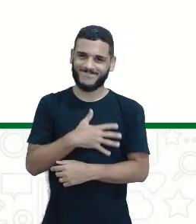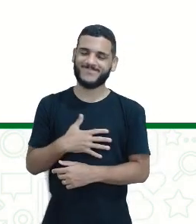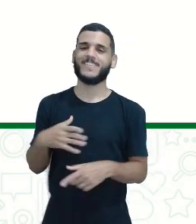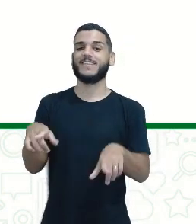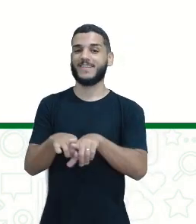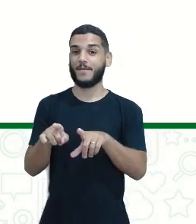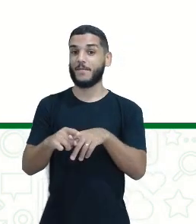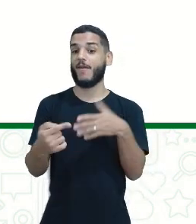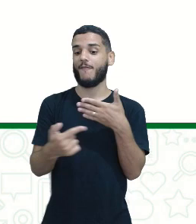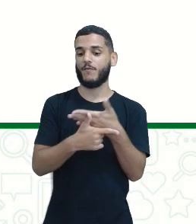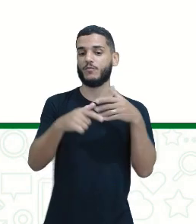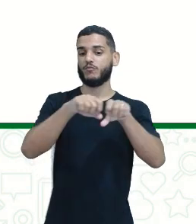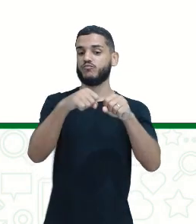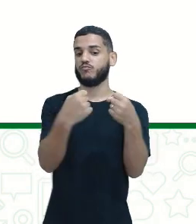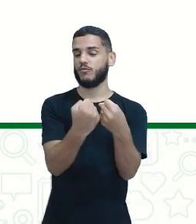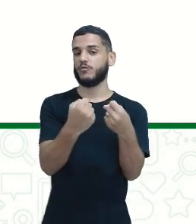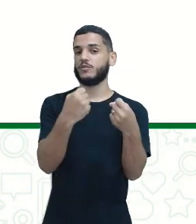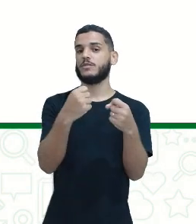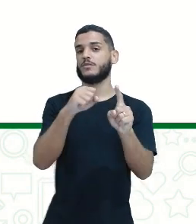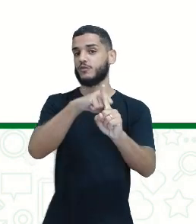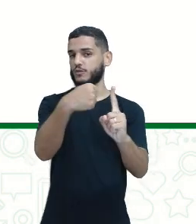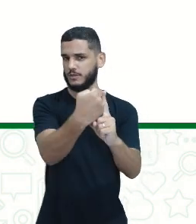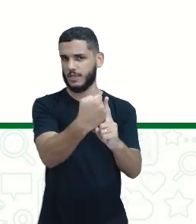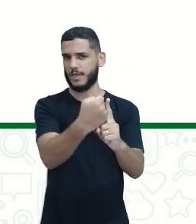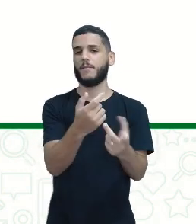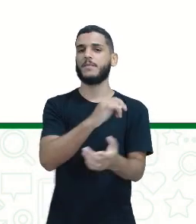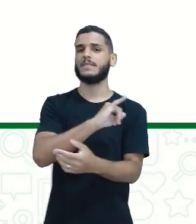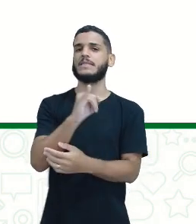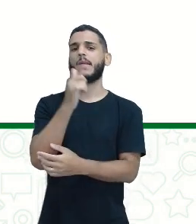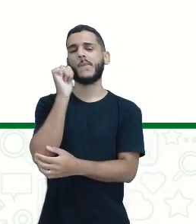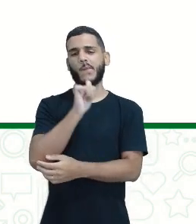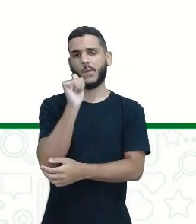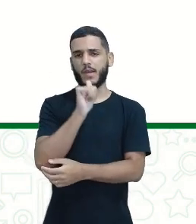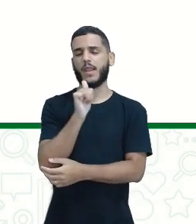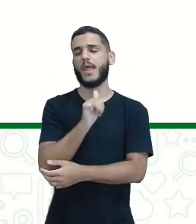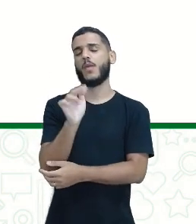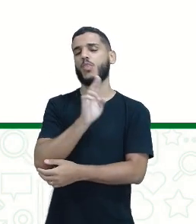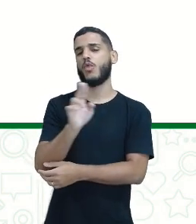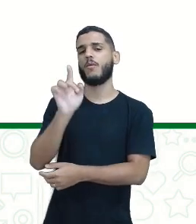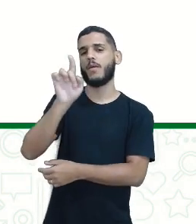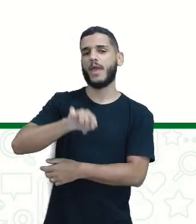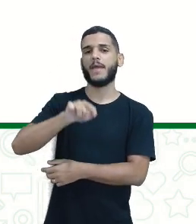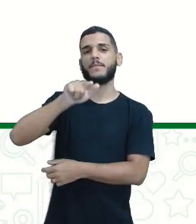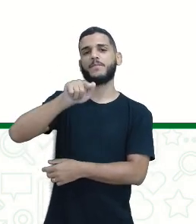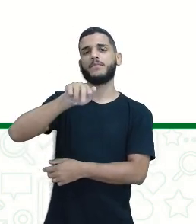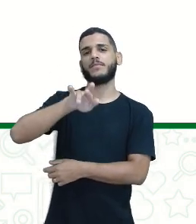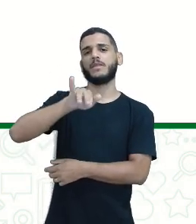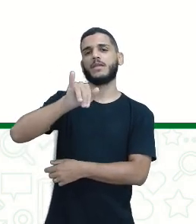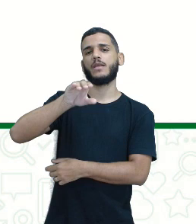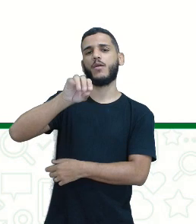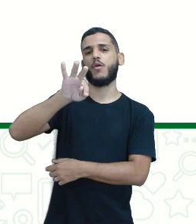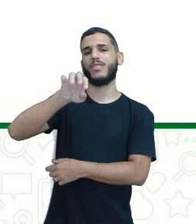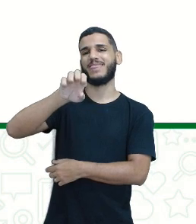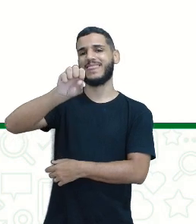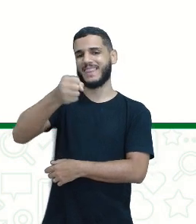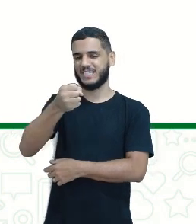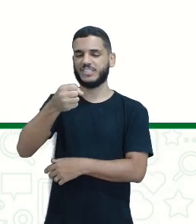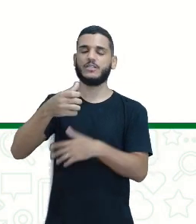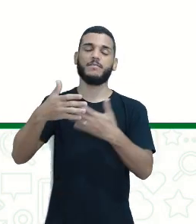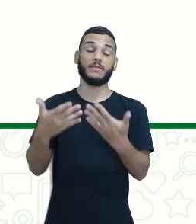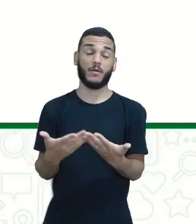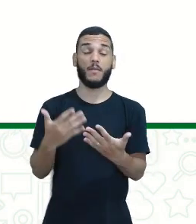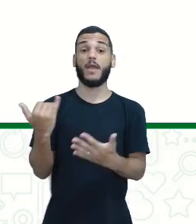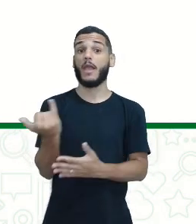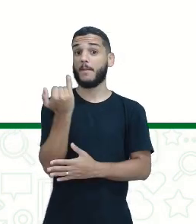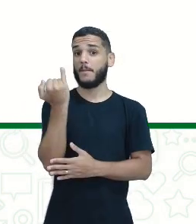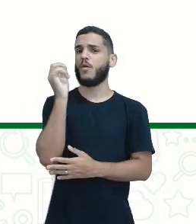essa função social. E quando são mulheres, são chamadas de griots, tá? É importante